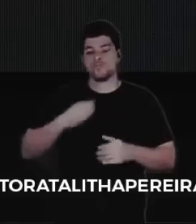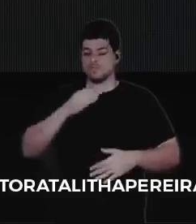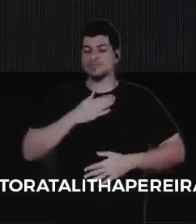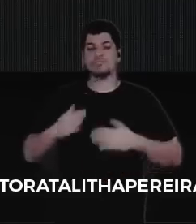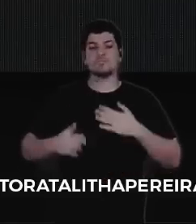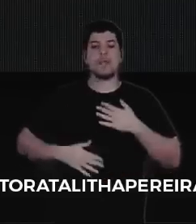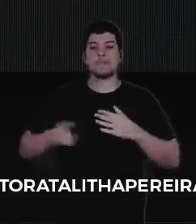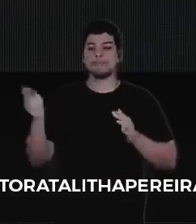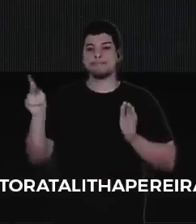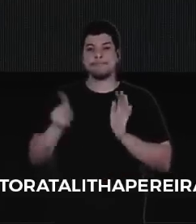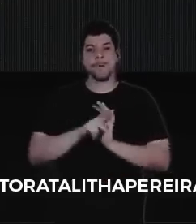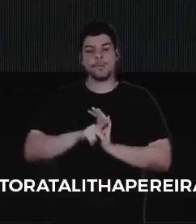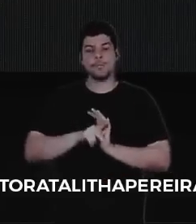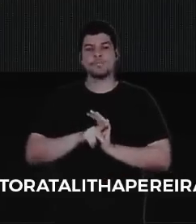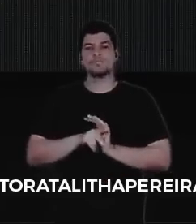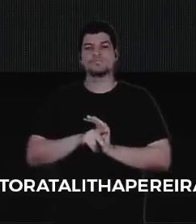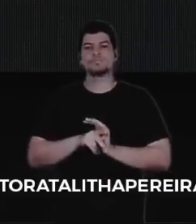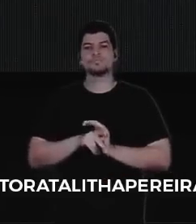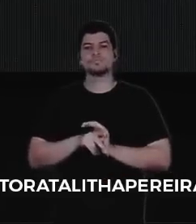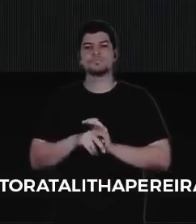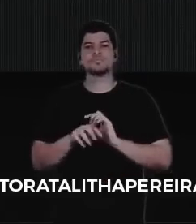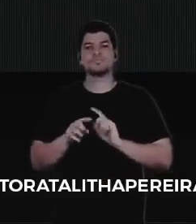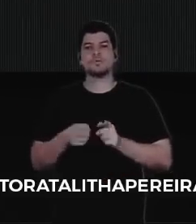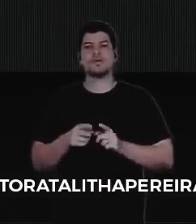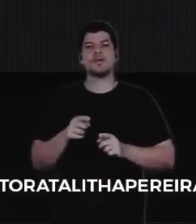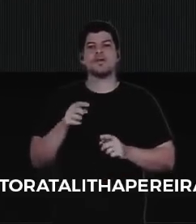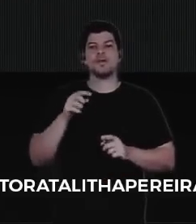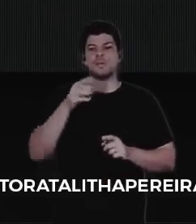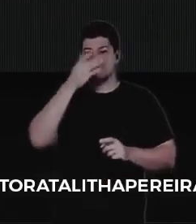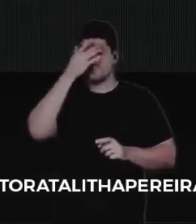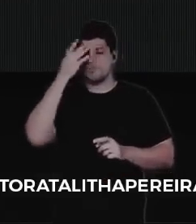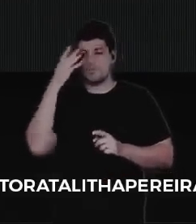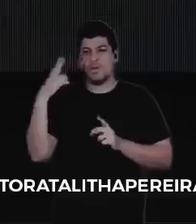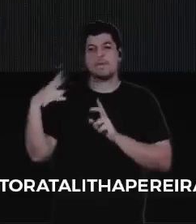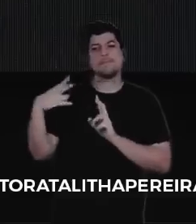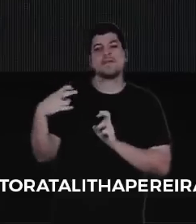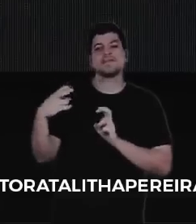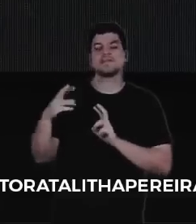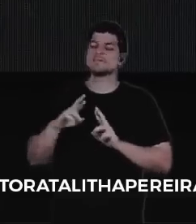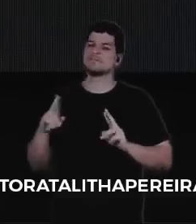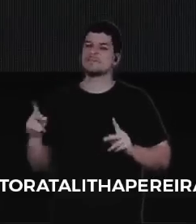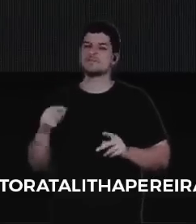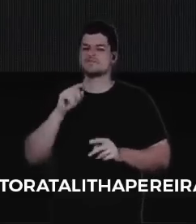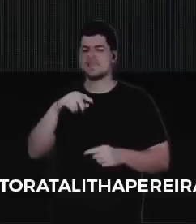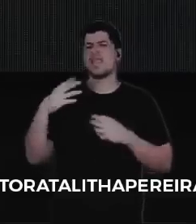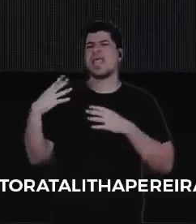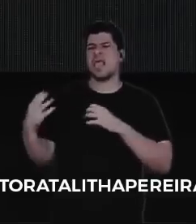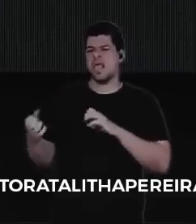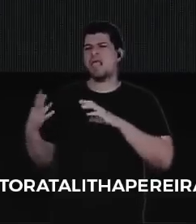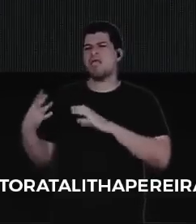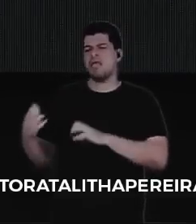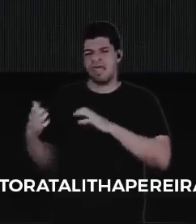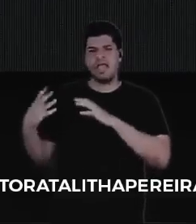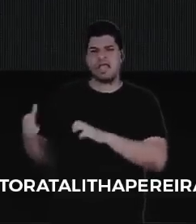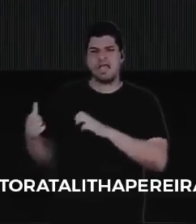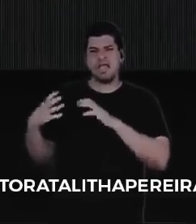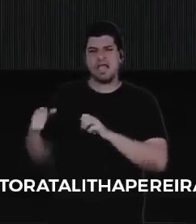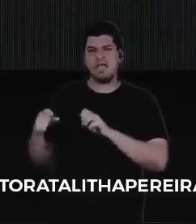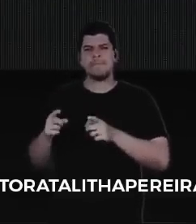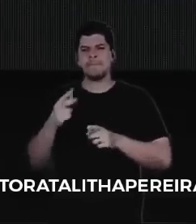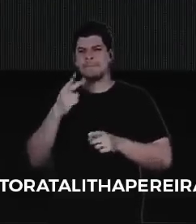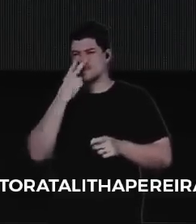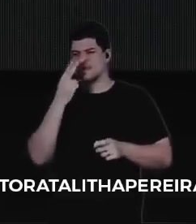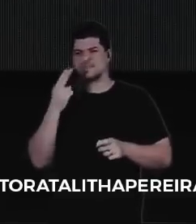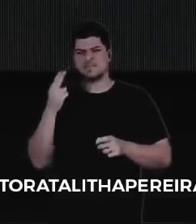que muda a maneira como as pessoas o percebem. Ou seja, você reclama tanto, que uma